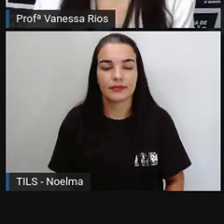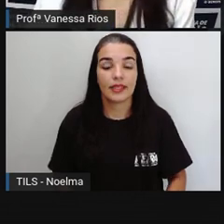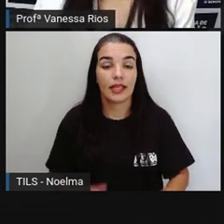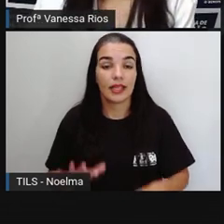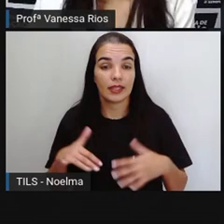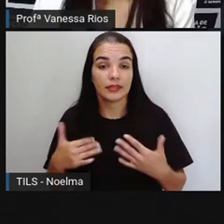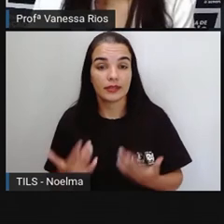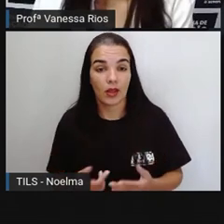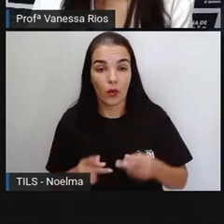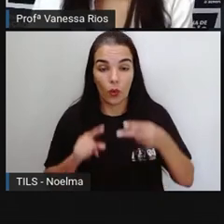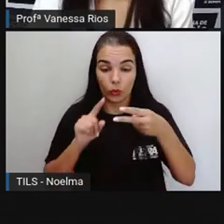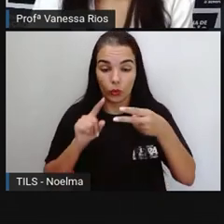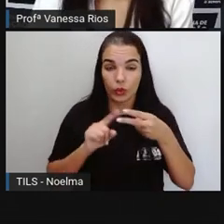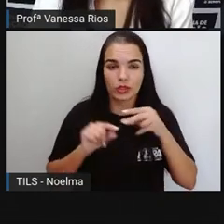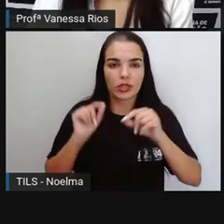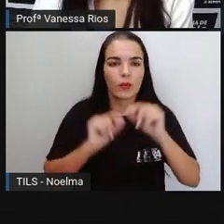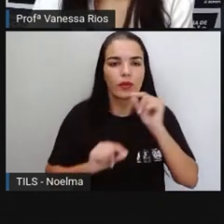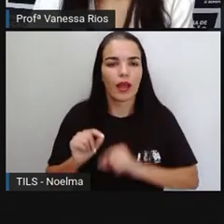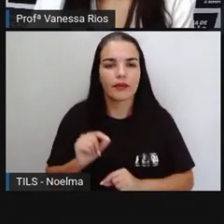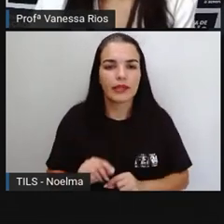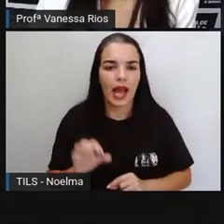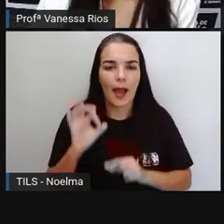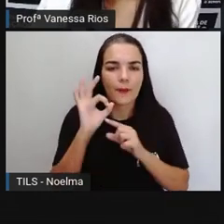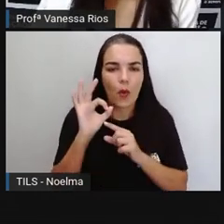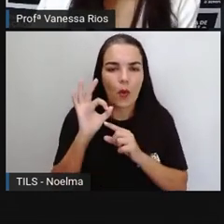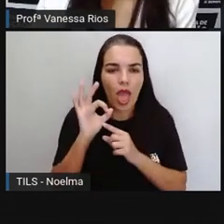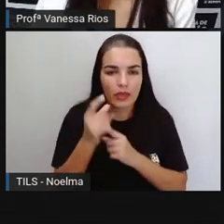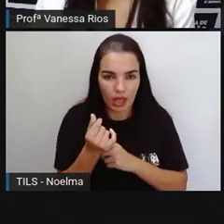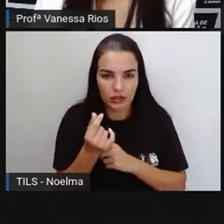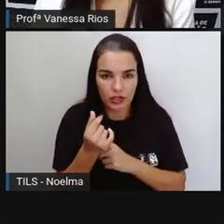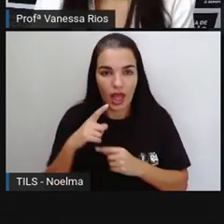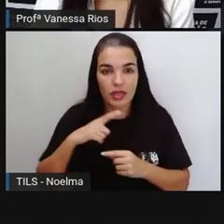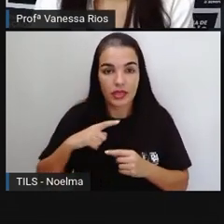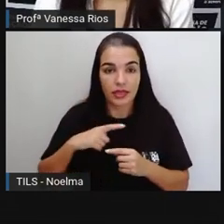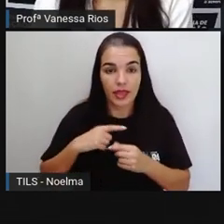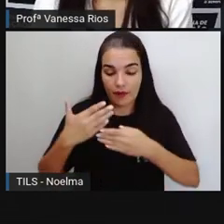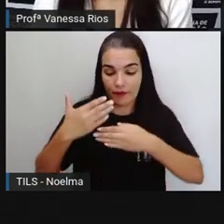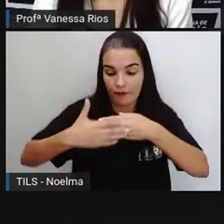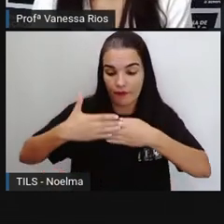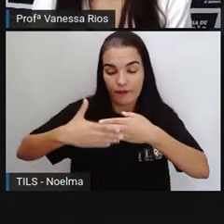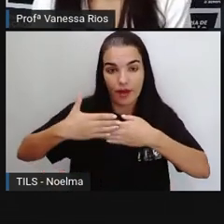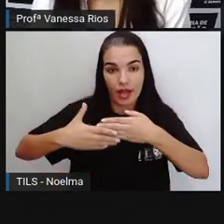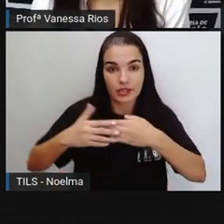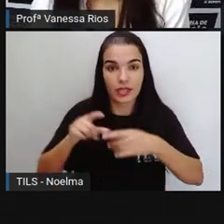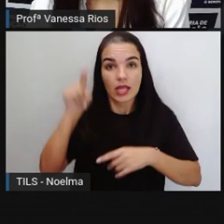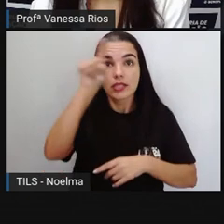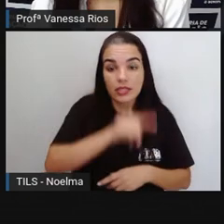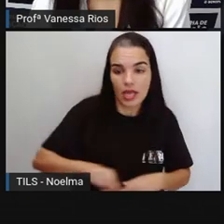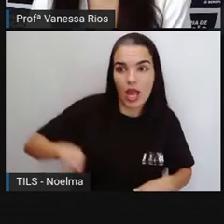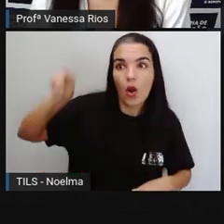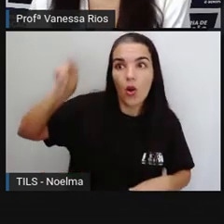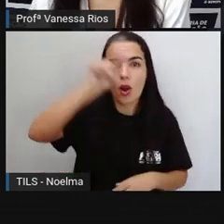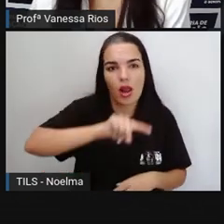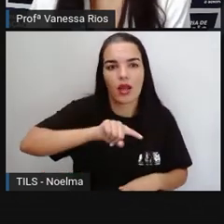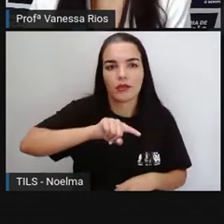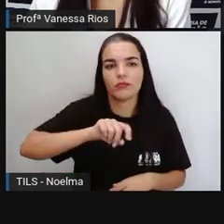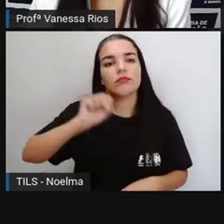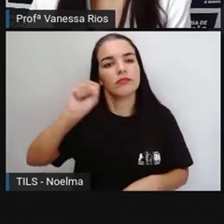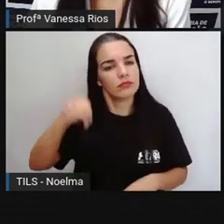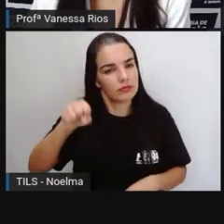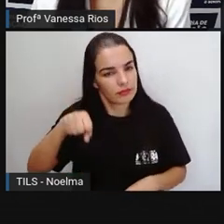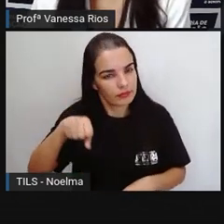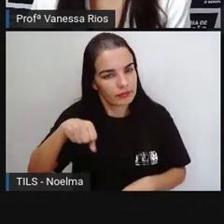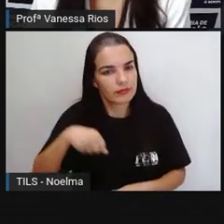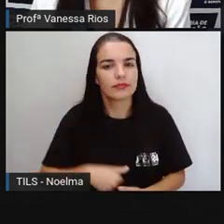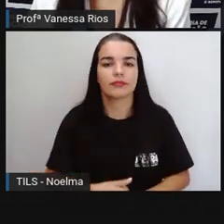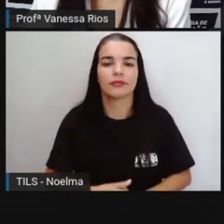Na afirmativa 2, aparece o seguinte: a moeda tem face circular.